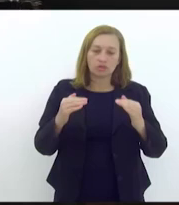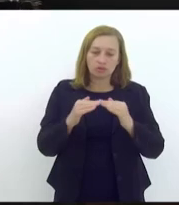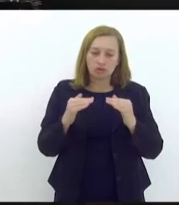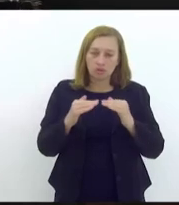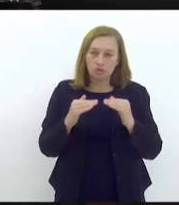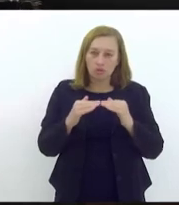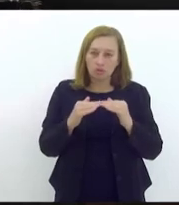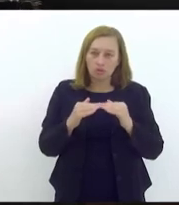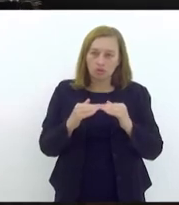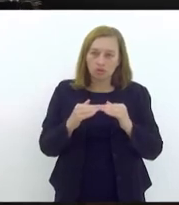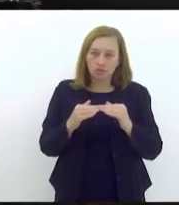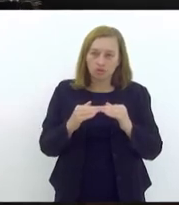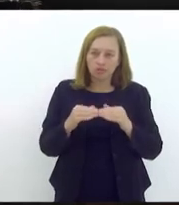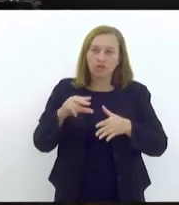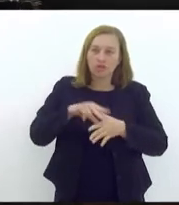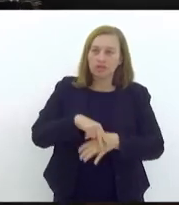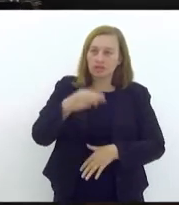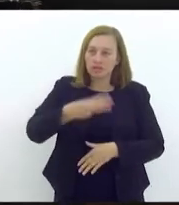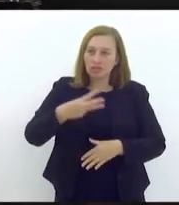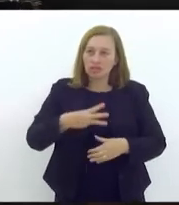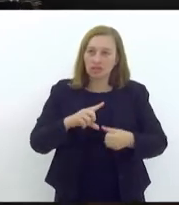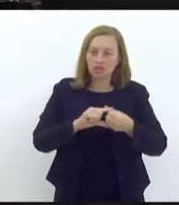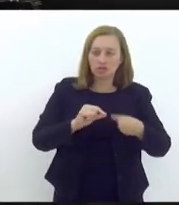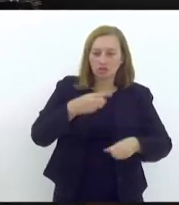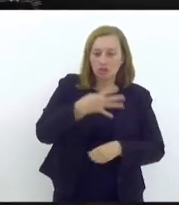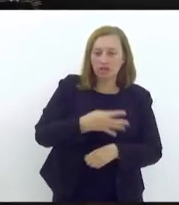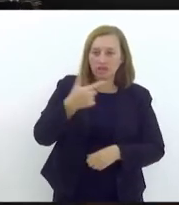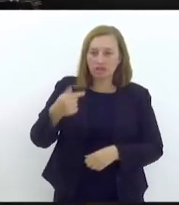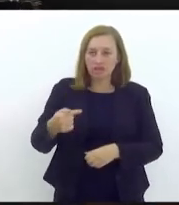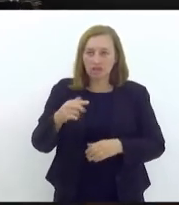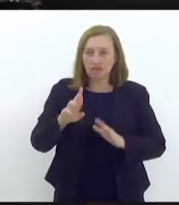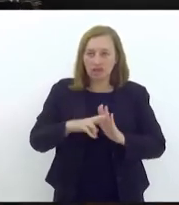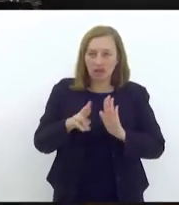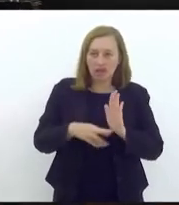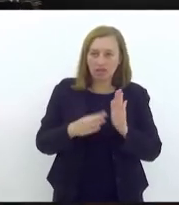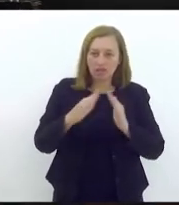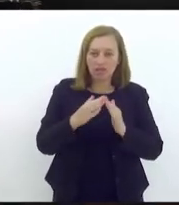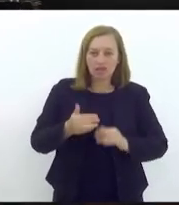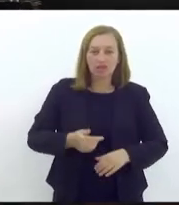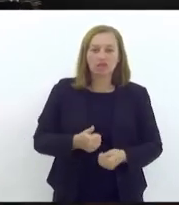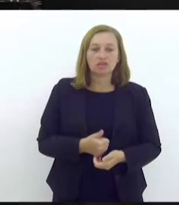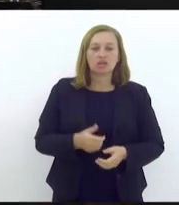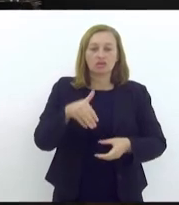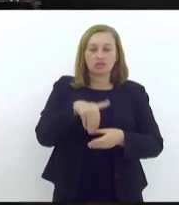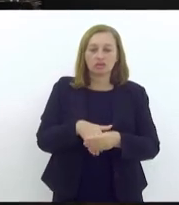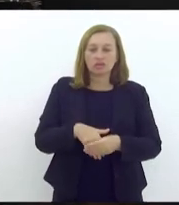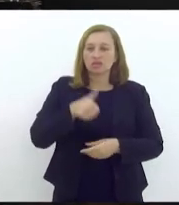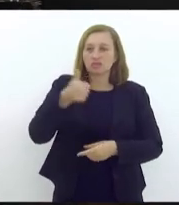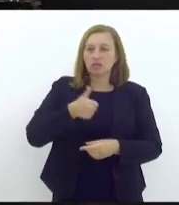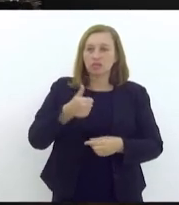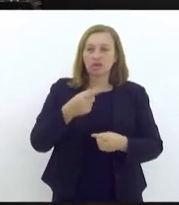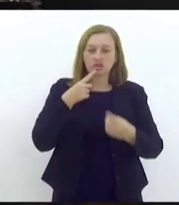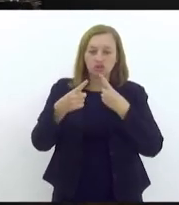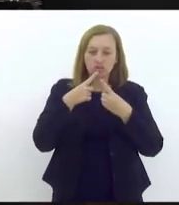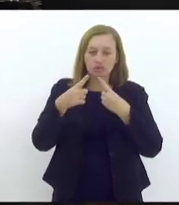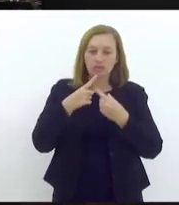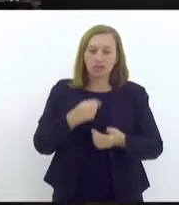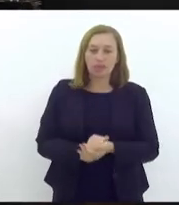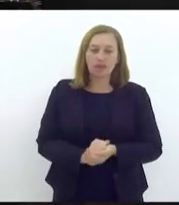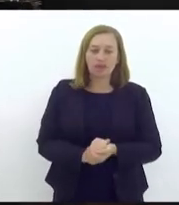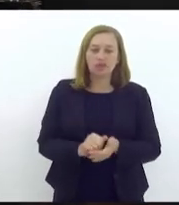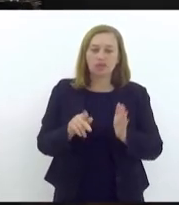com o inciso 3º do artigo 47 Regimento Interno entre alimentação ordinária em votação em primeira discussão